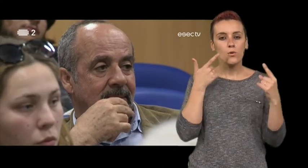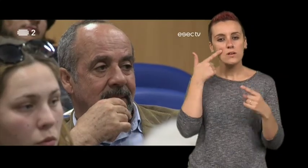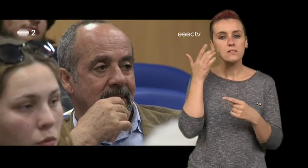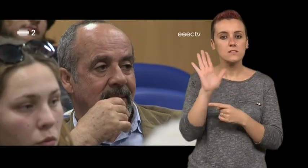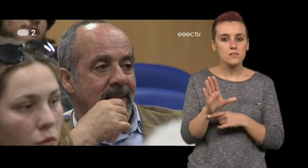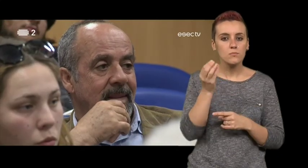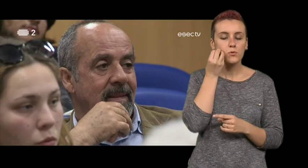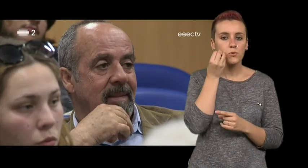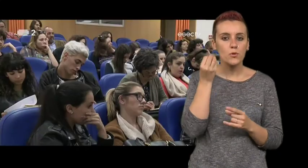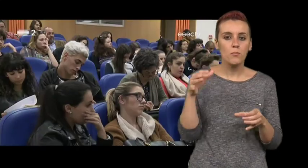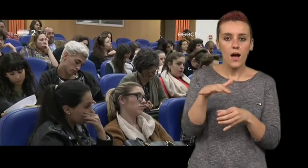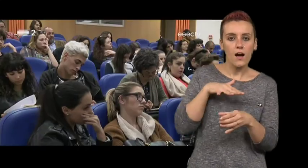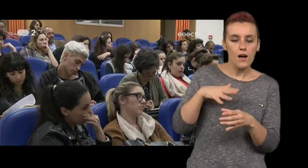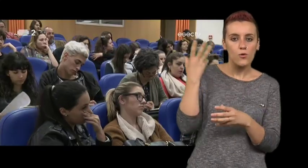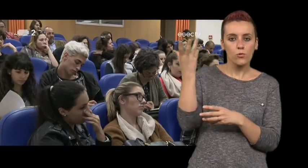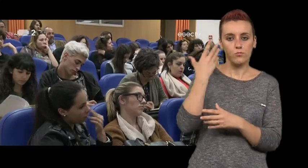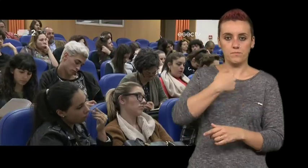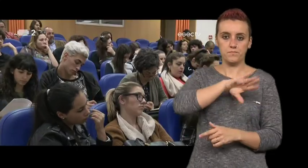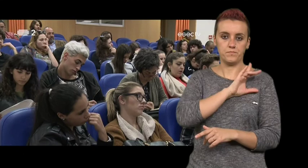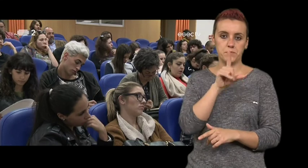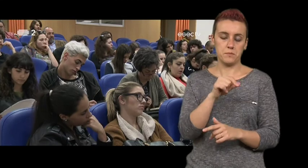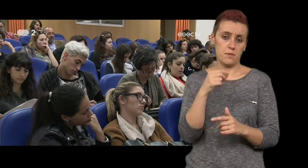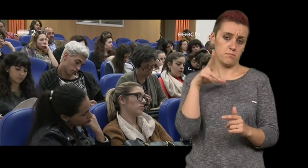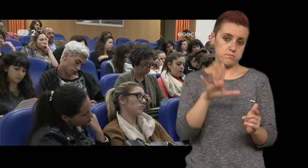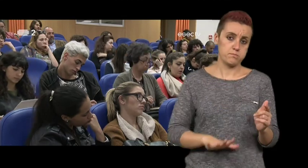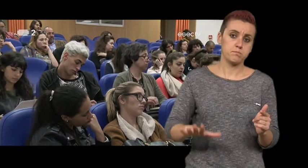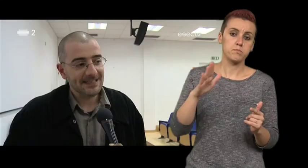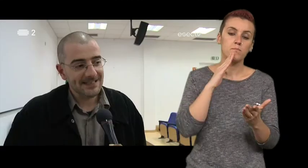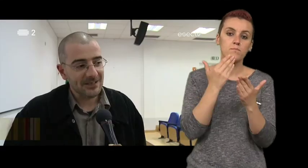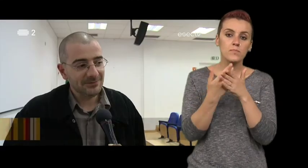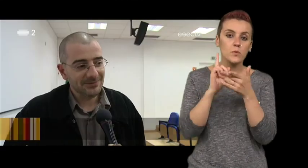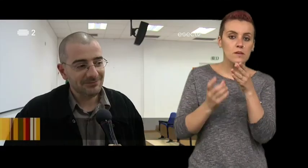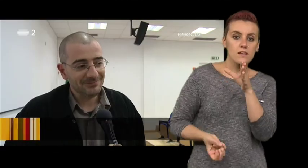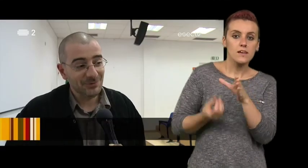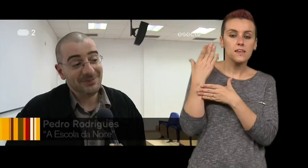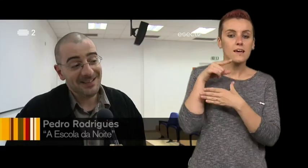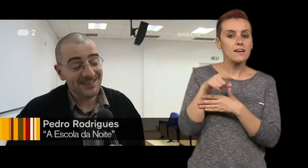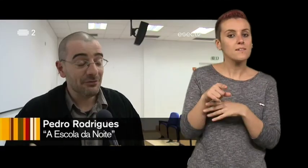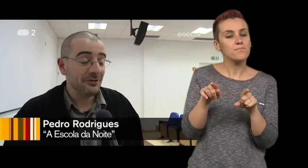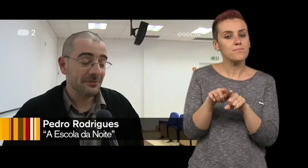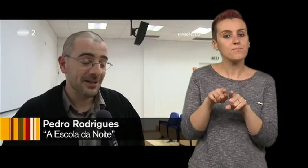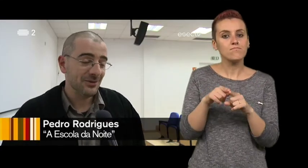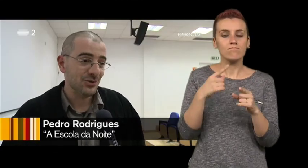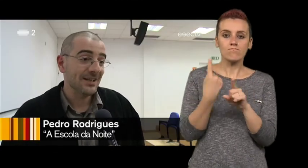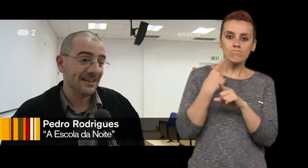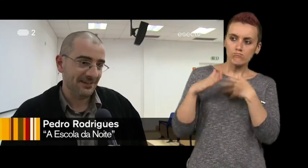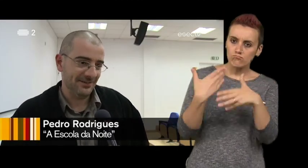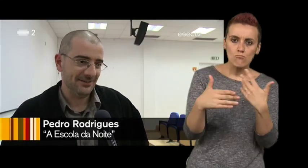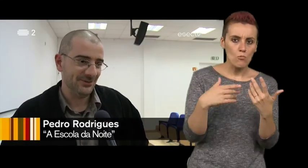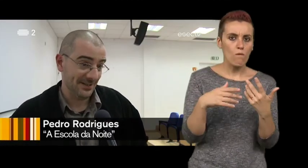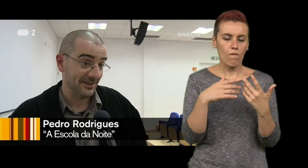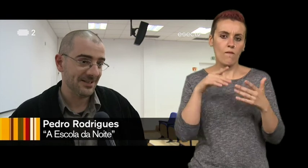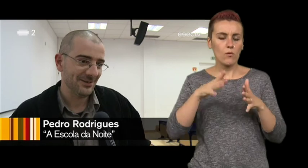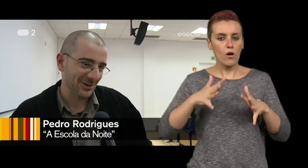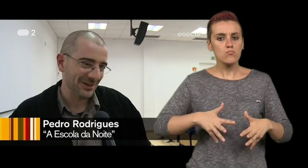daquilo que tem sido o papel dos agentes culturais em Coimbra e no país na criação de um do tal desenvolvimento sustentável